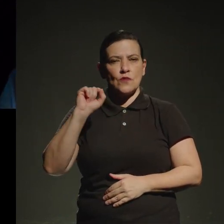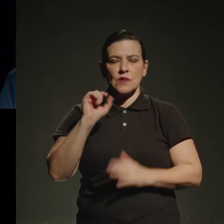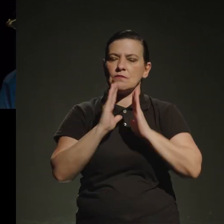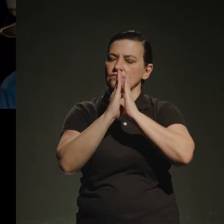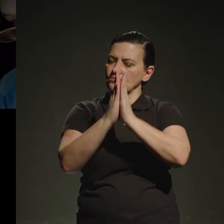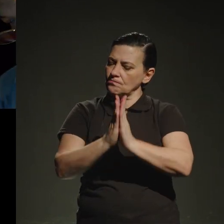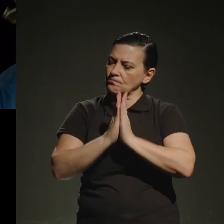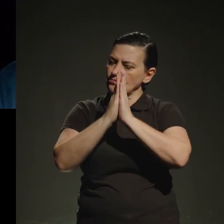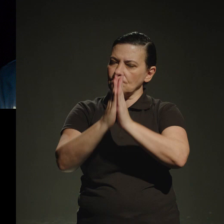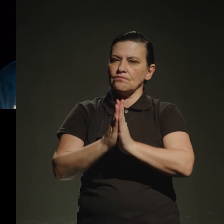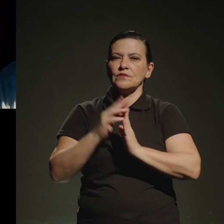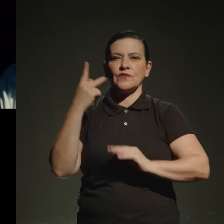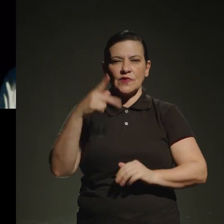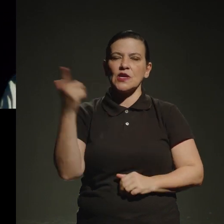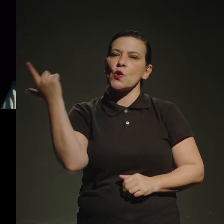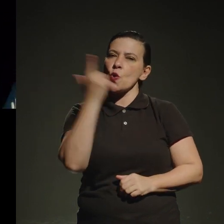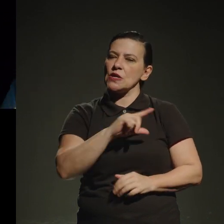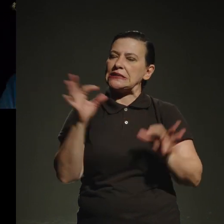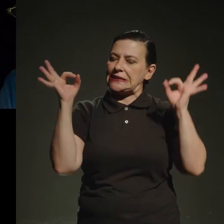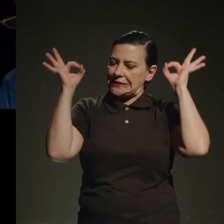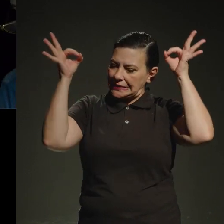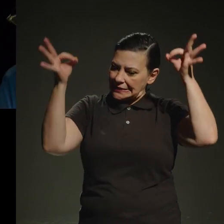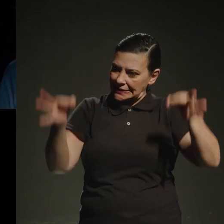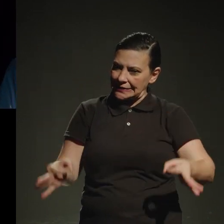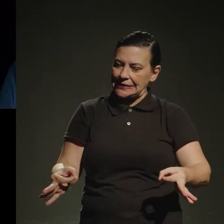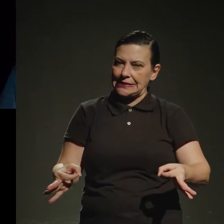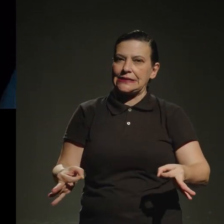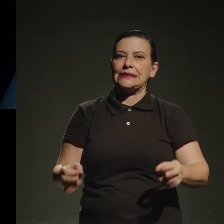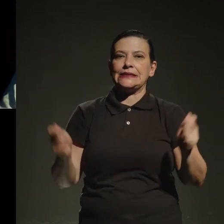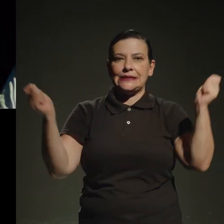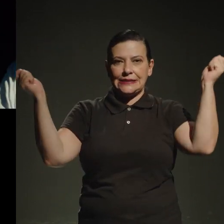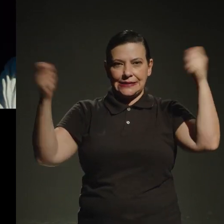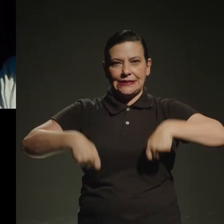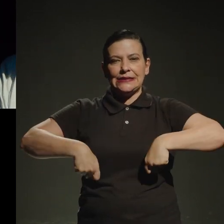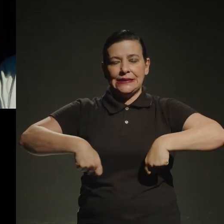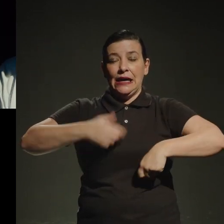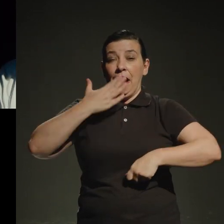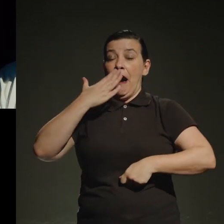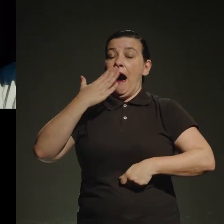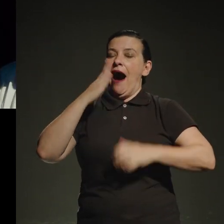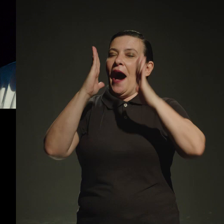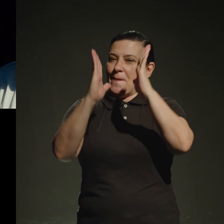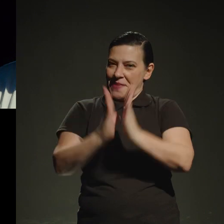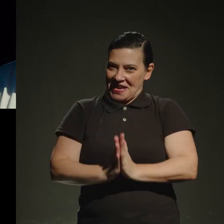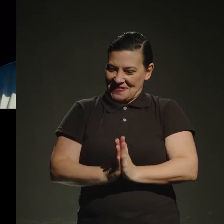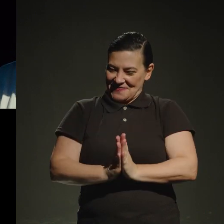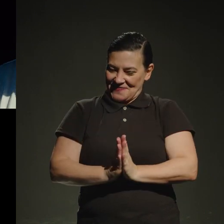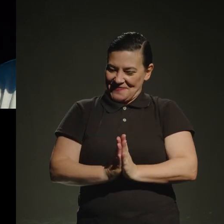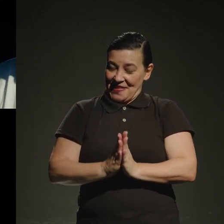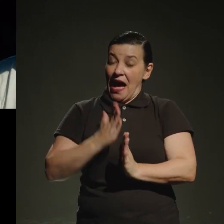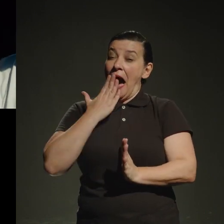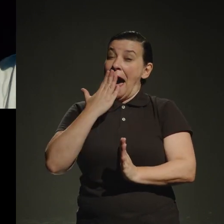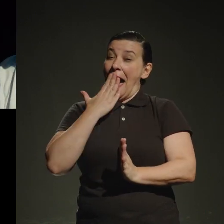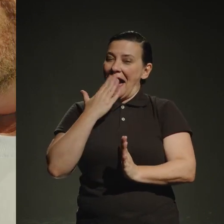plenus Vaticanum, Voitilum positivus est, sum in infinitum demencia